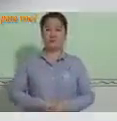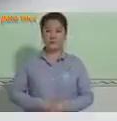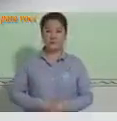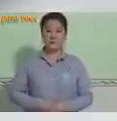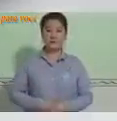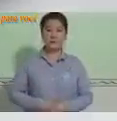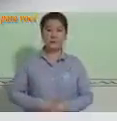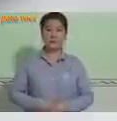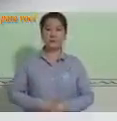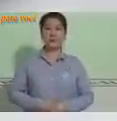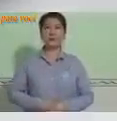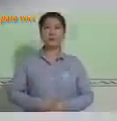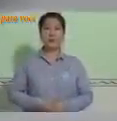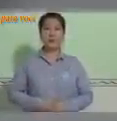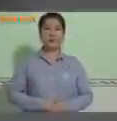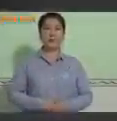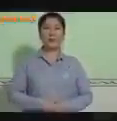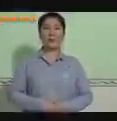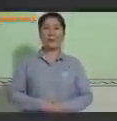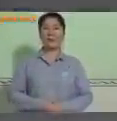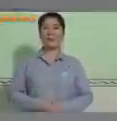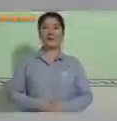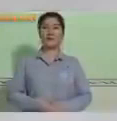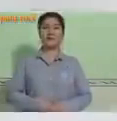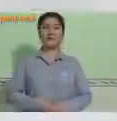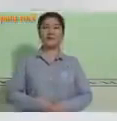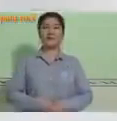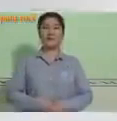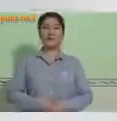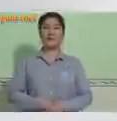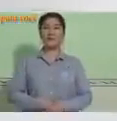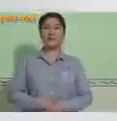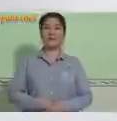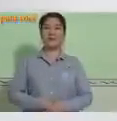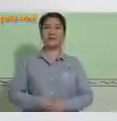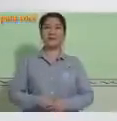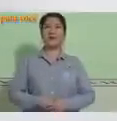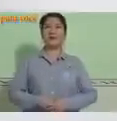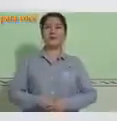ou ibuprofeno para alívio da dor e desconforto. Usar uma tala para imobilizar o